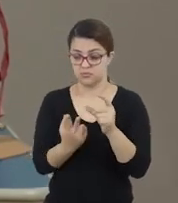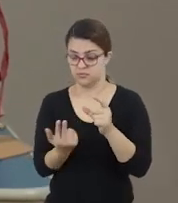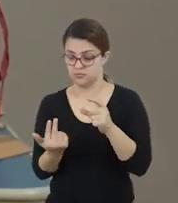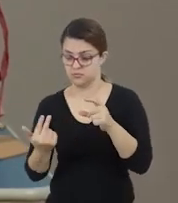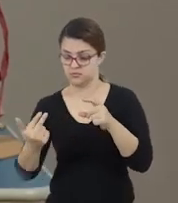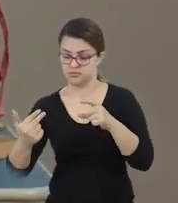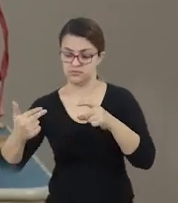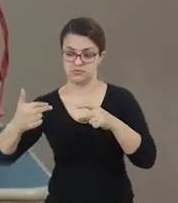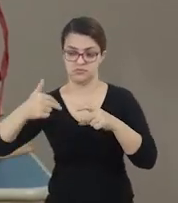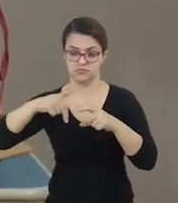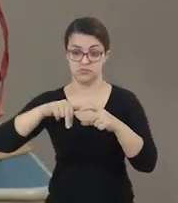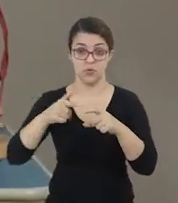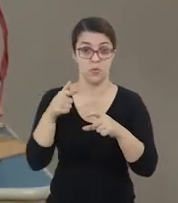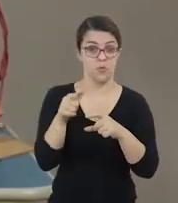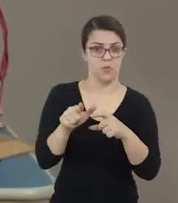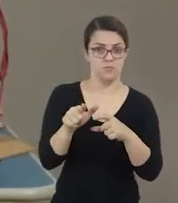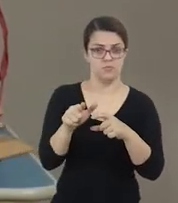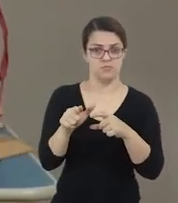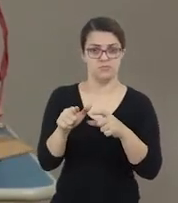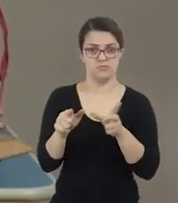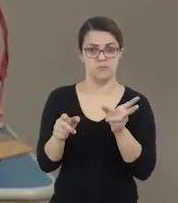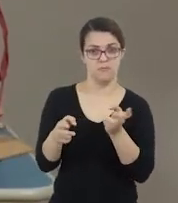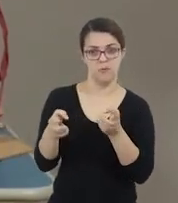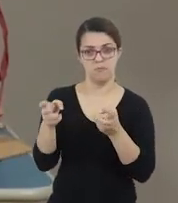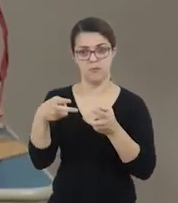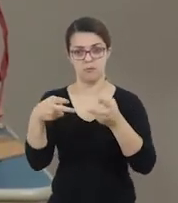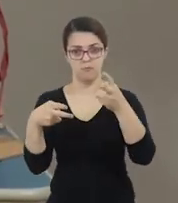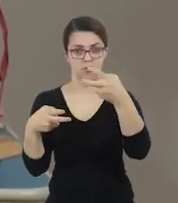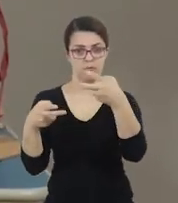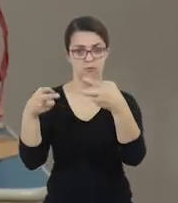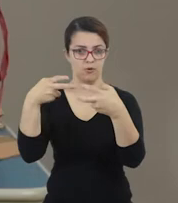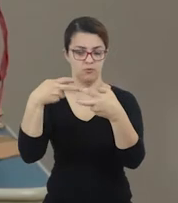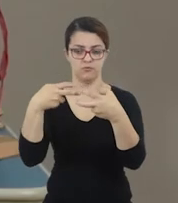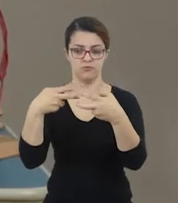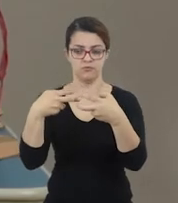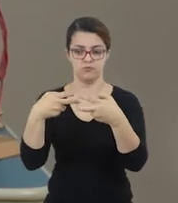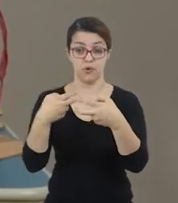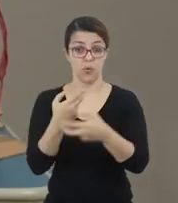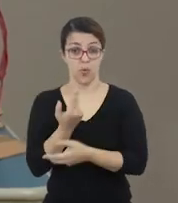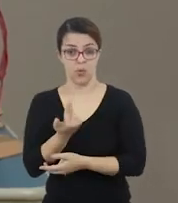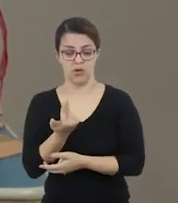as outras patinhas dele. Fica assim, olha.